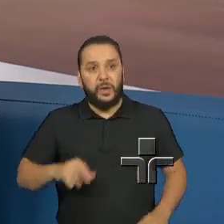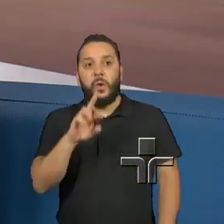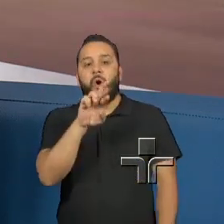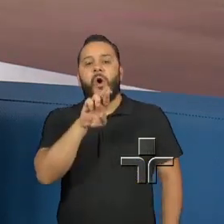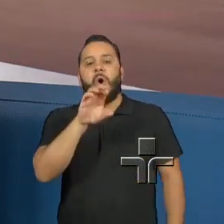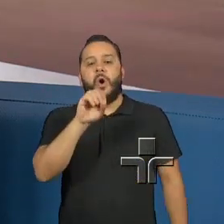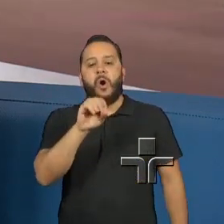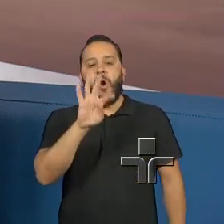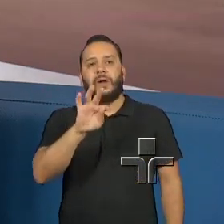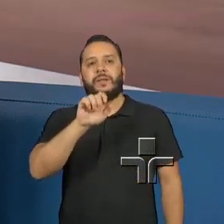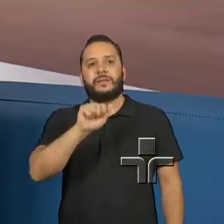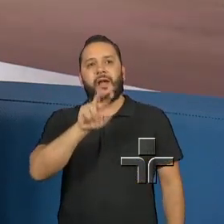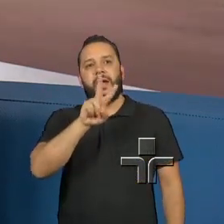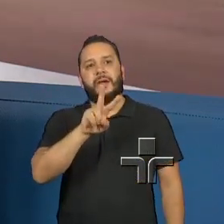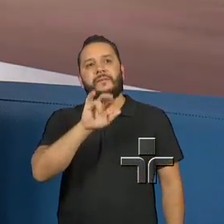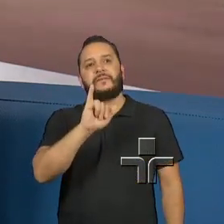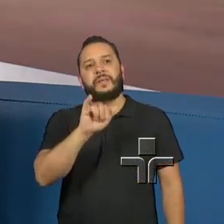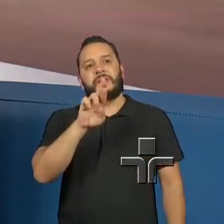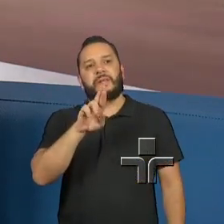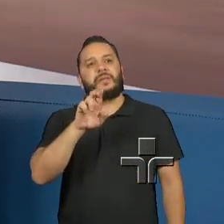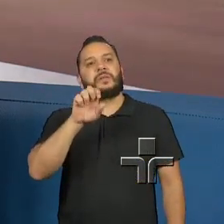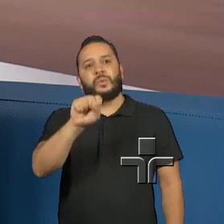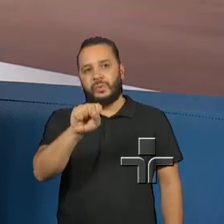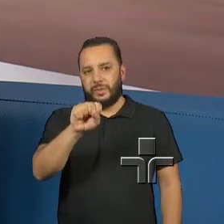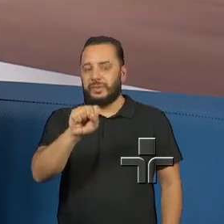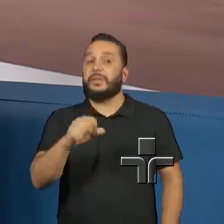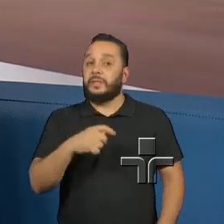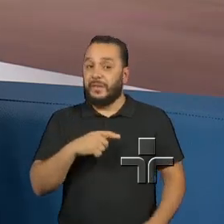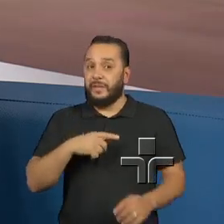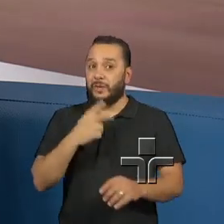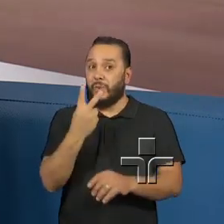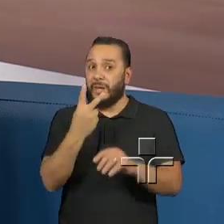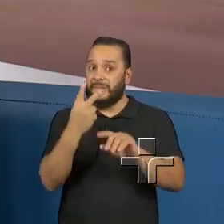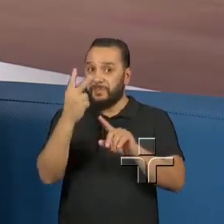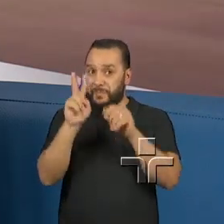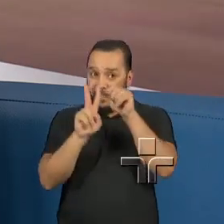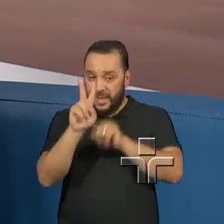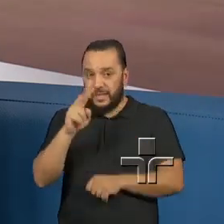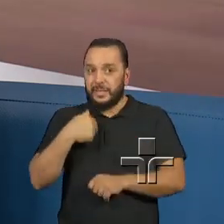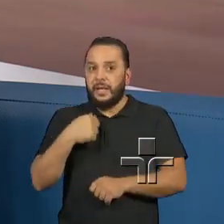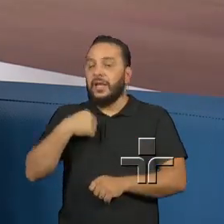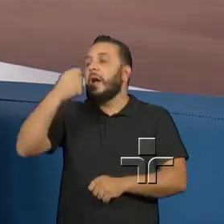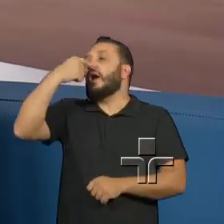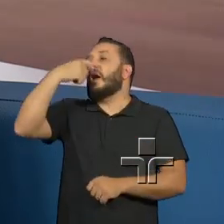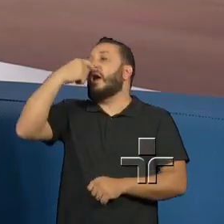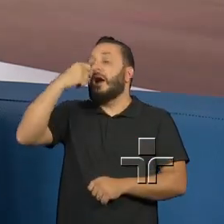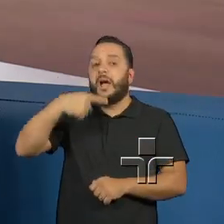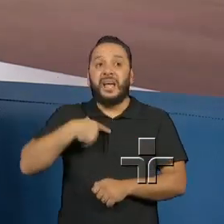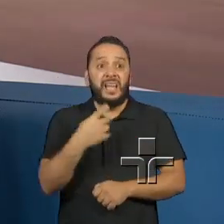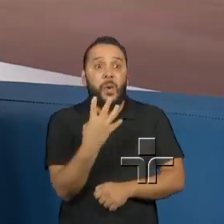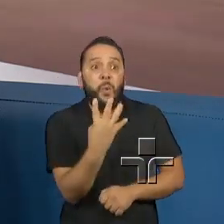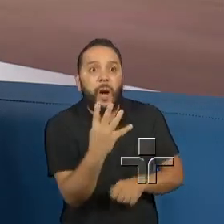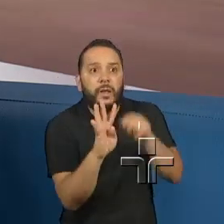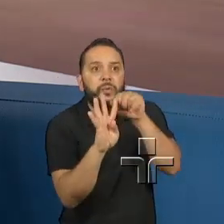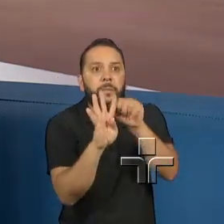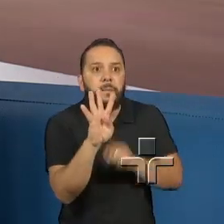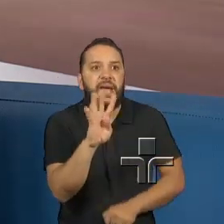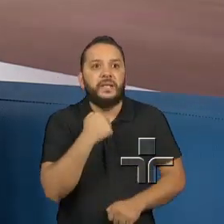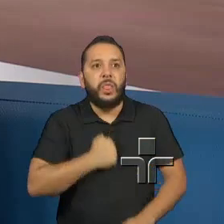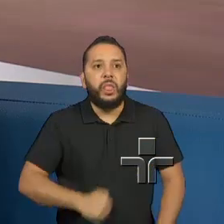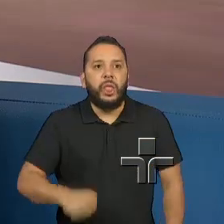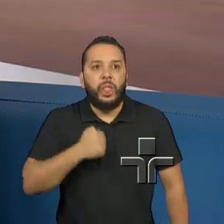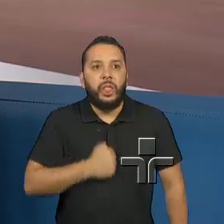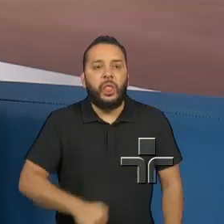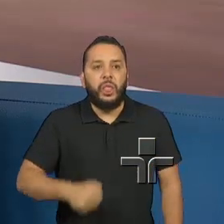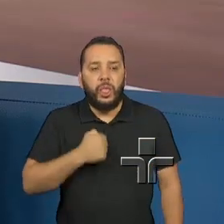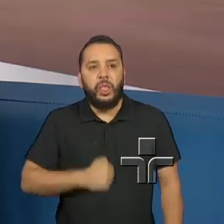rotavírus. Então, com 2 meses ele tomou, ele teve diarreia por praticamente 4 meses. Porque ele tomou a primeira